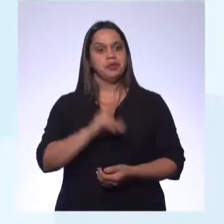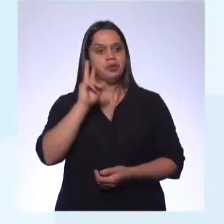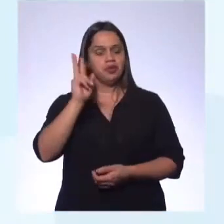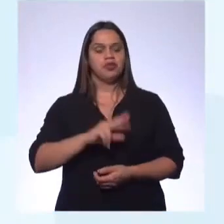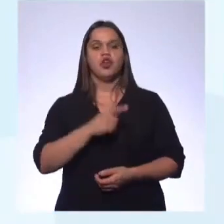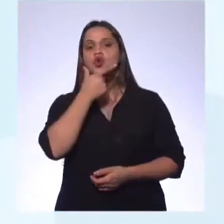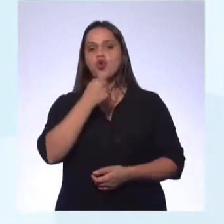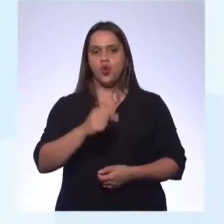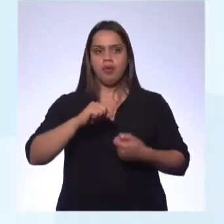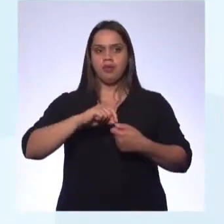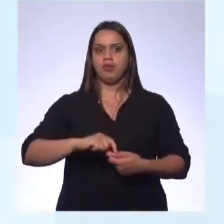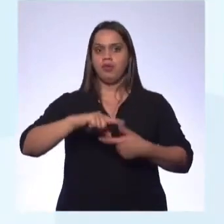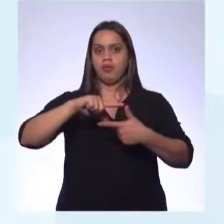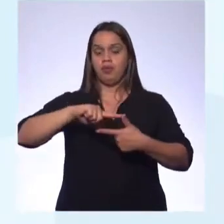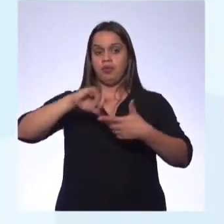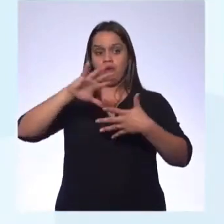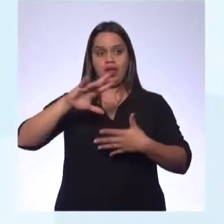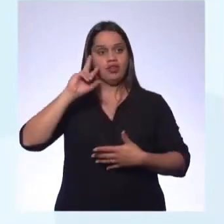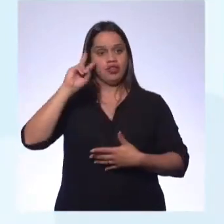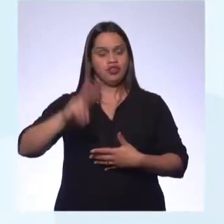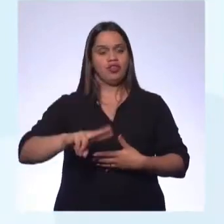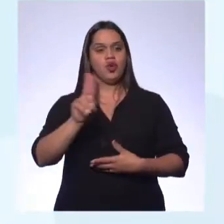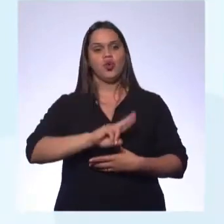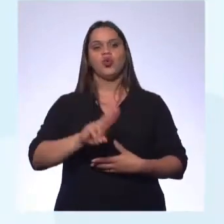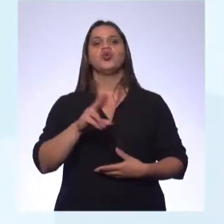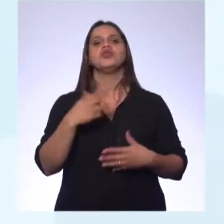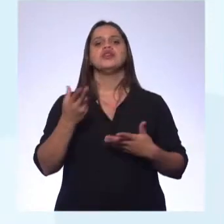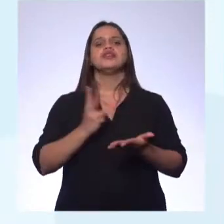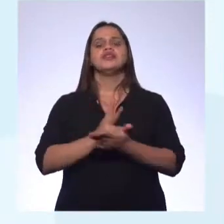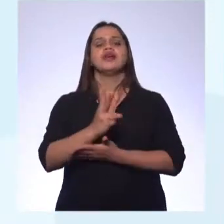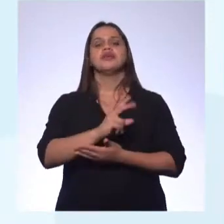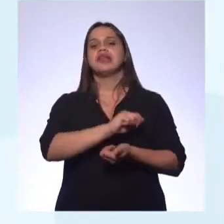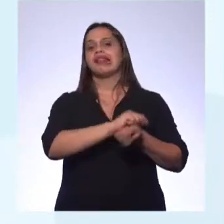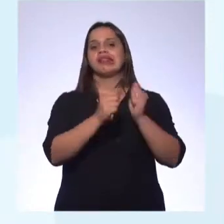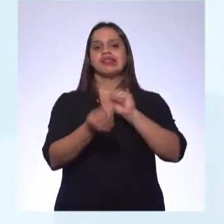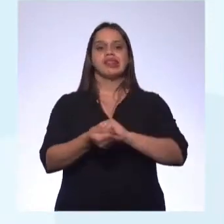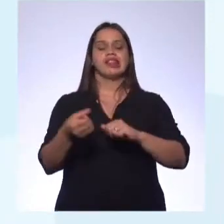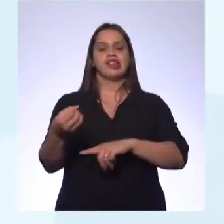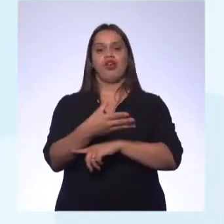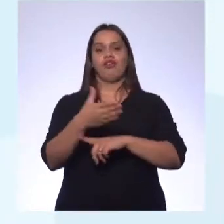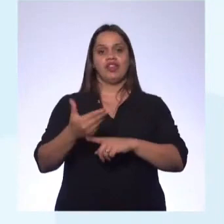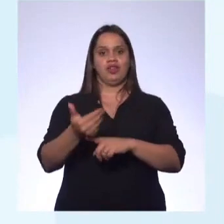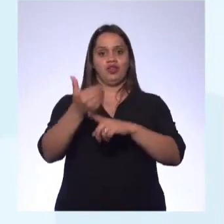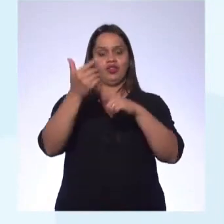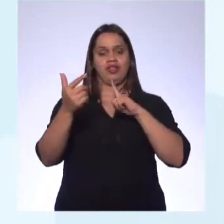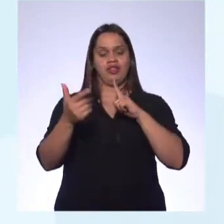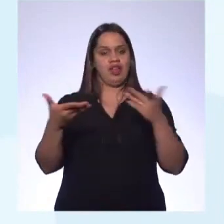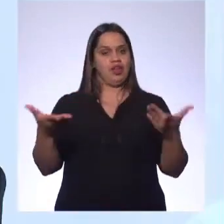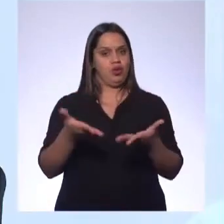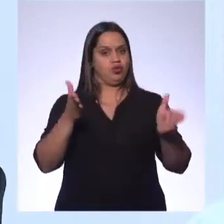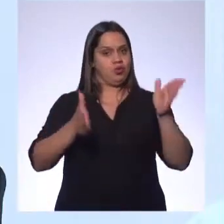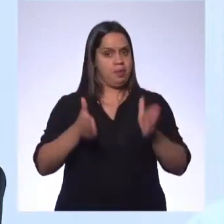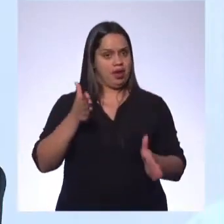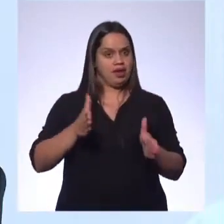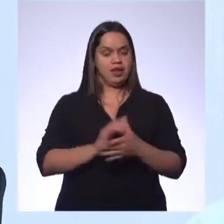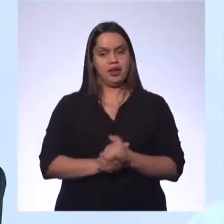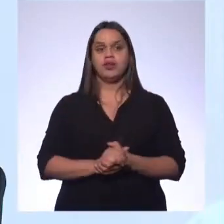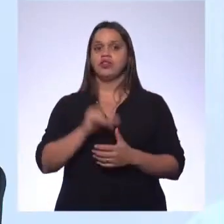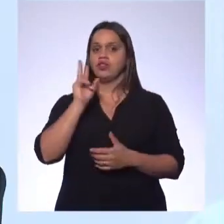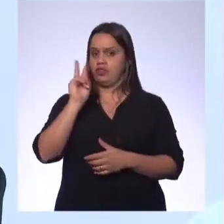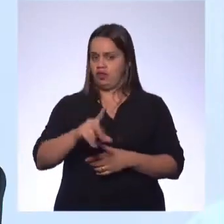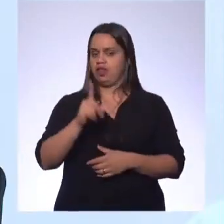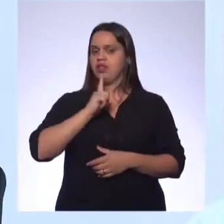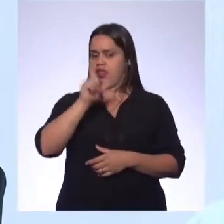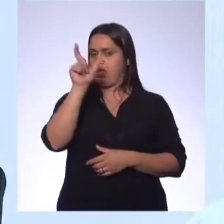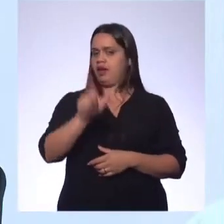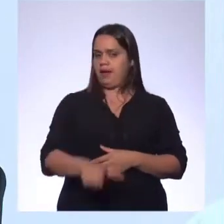como vocês podem ver, né? Esse homem que se adequa a essas novas tecnologias da época. A gente tem esse homem